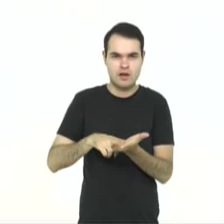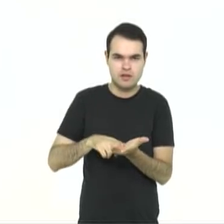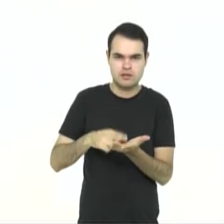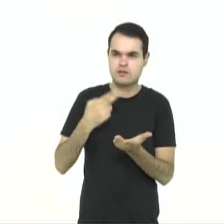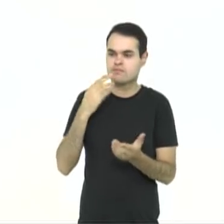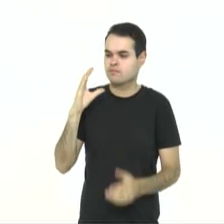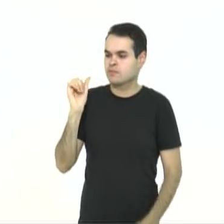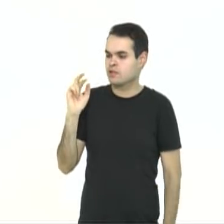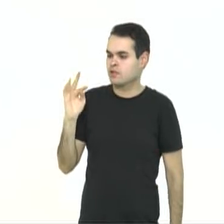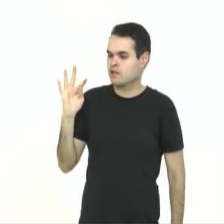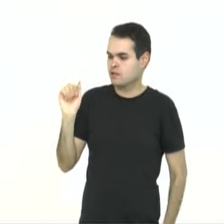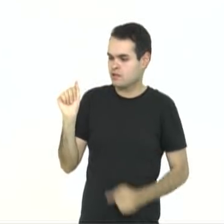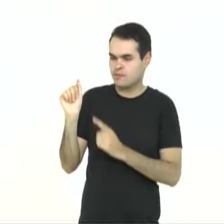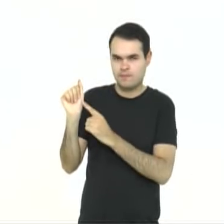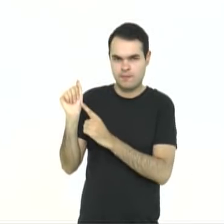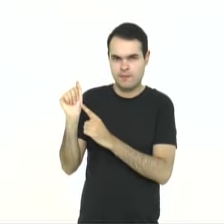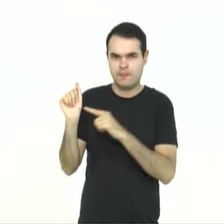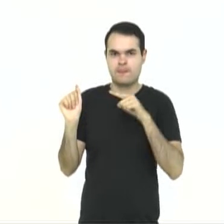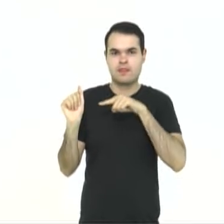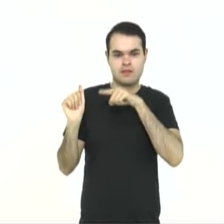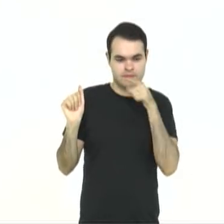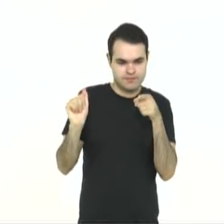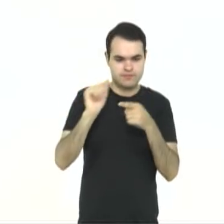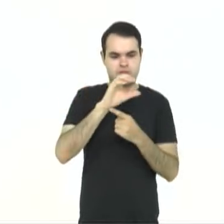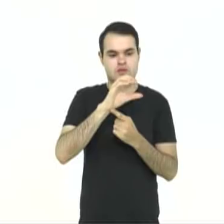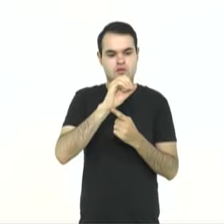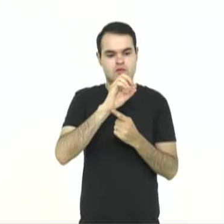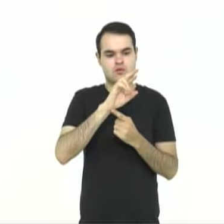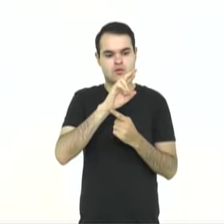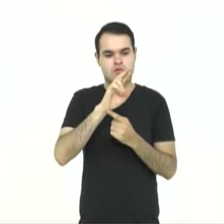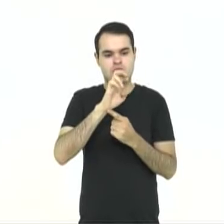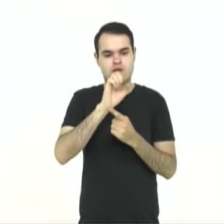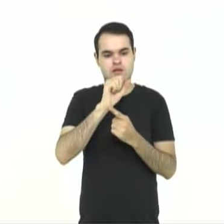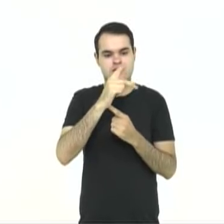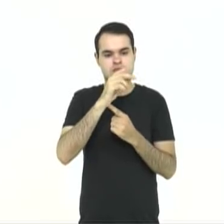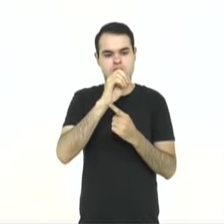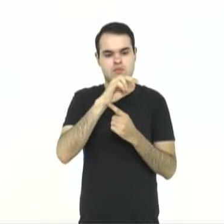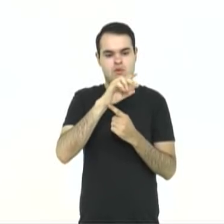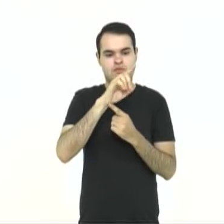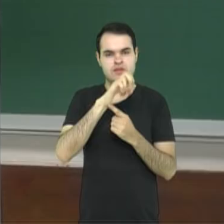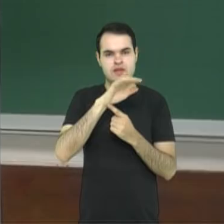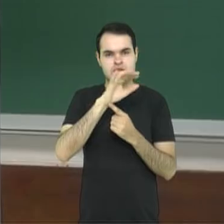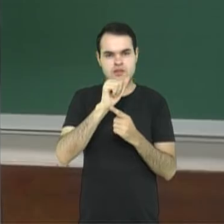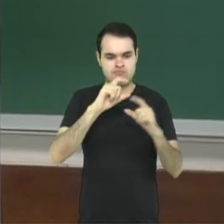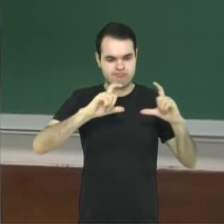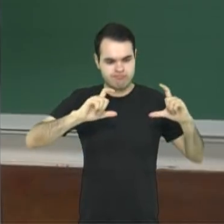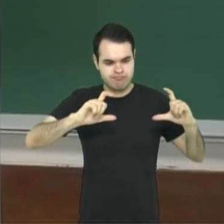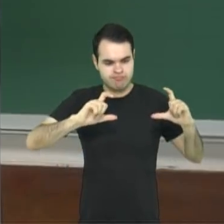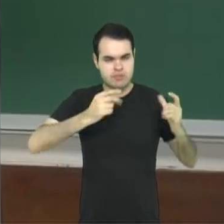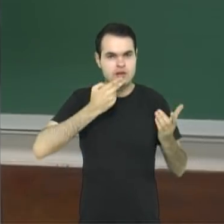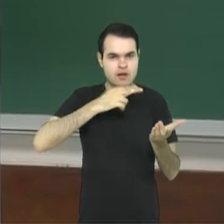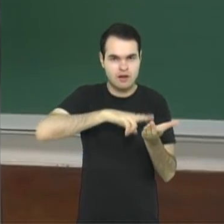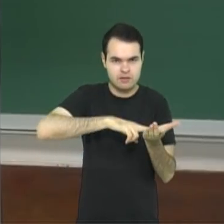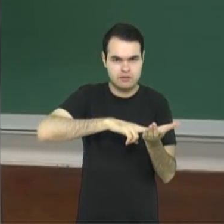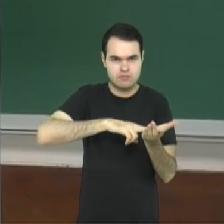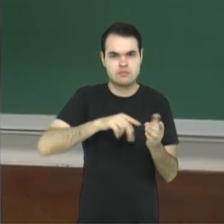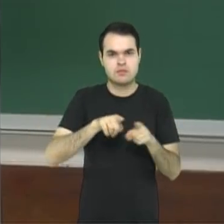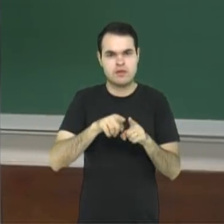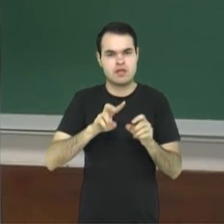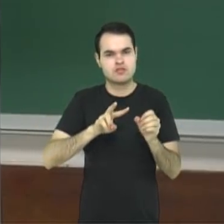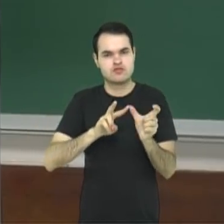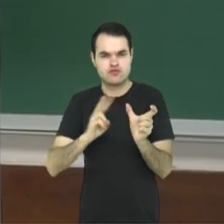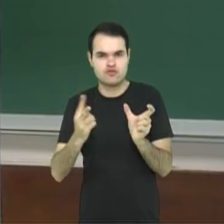palavra correspondente correspondência, vocês já devem ter ouvido falar, né? Correspondência no lugar de carta é um